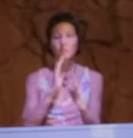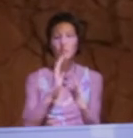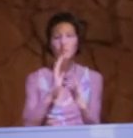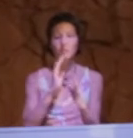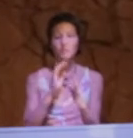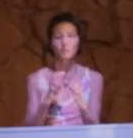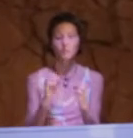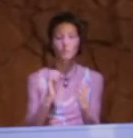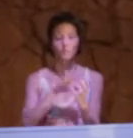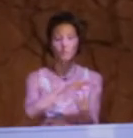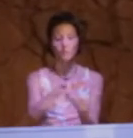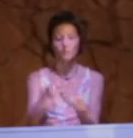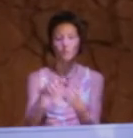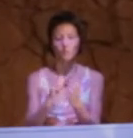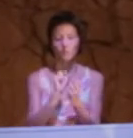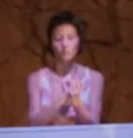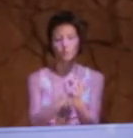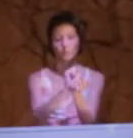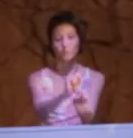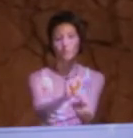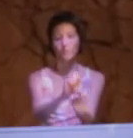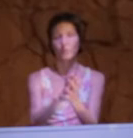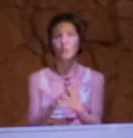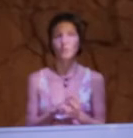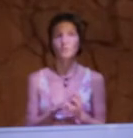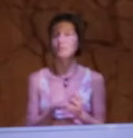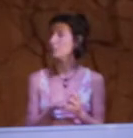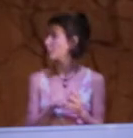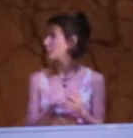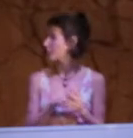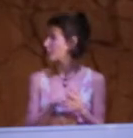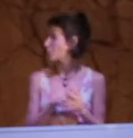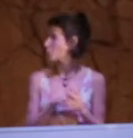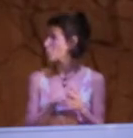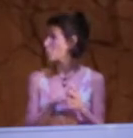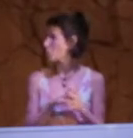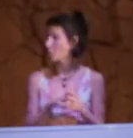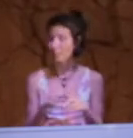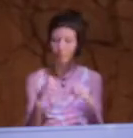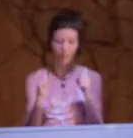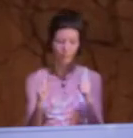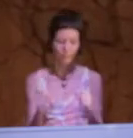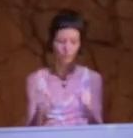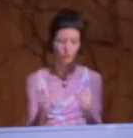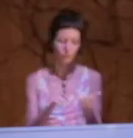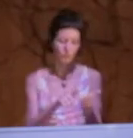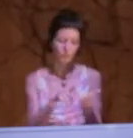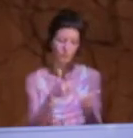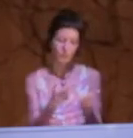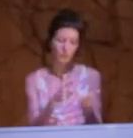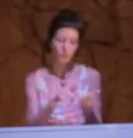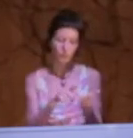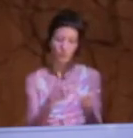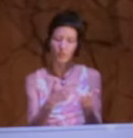reconhecimento, inclusive quem nasceu ali, quem vive ali, tem a sua carteirinha, né? Ou pode fazer a sua carteirinha. Precisa